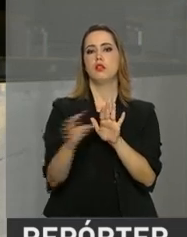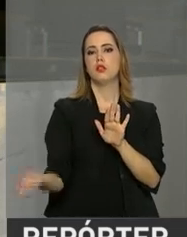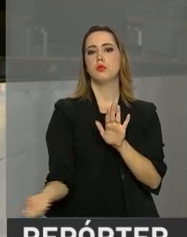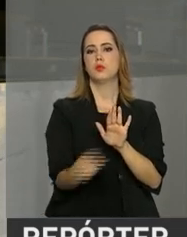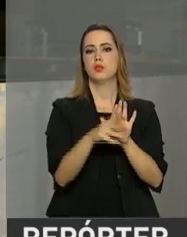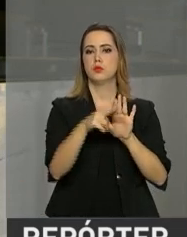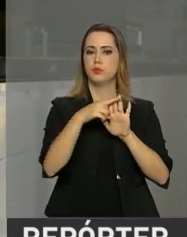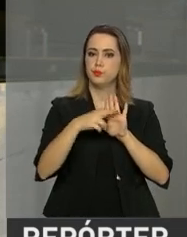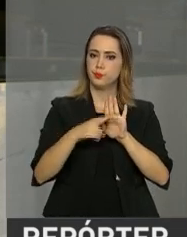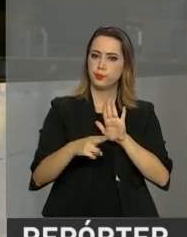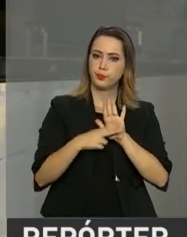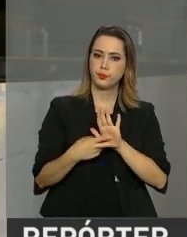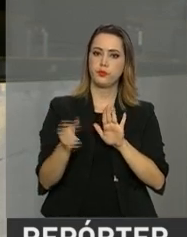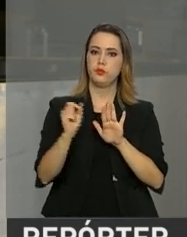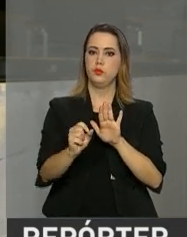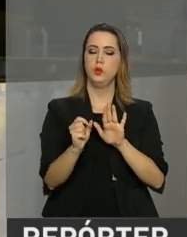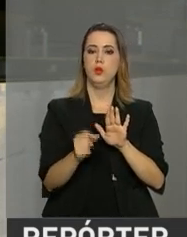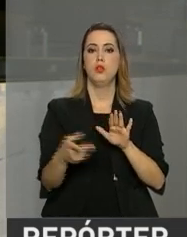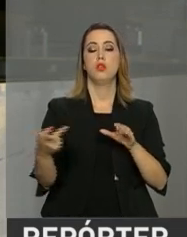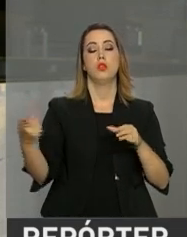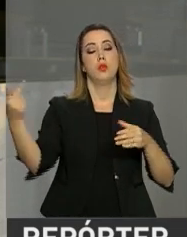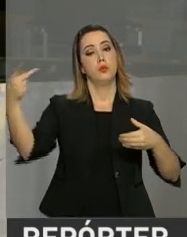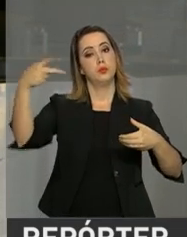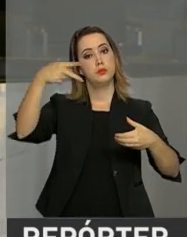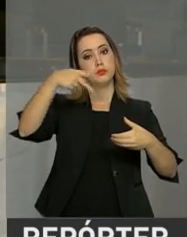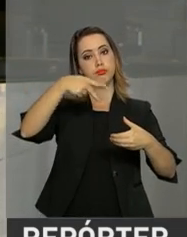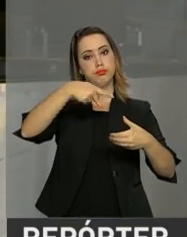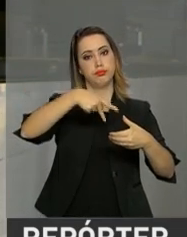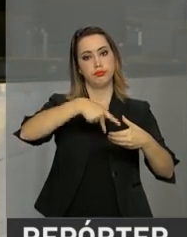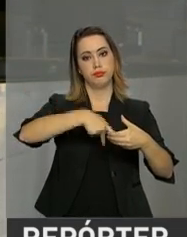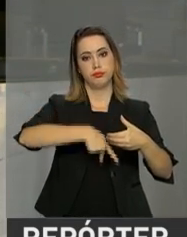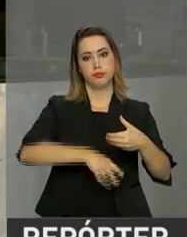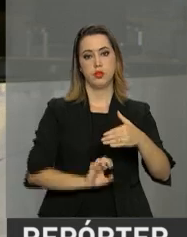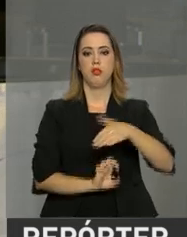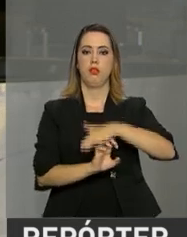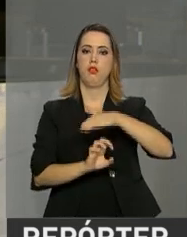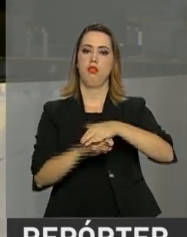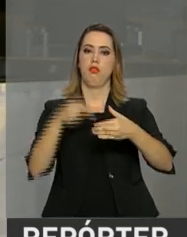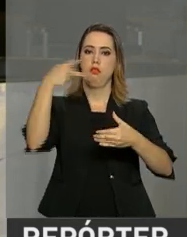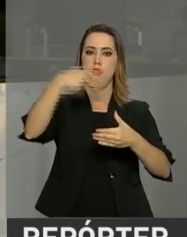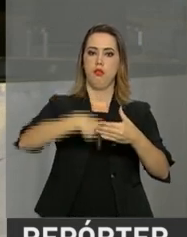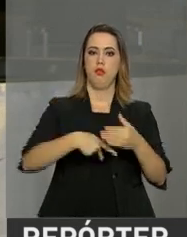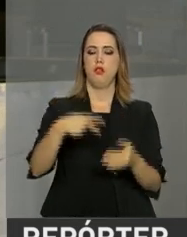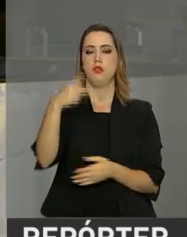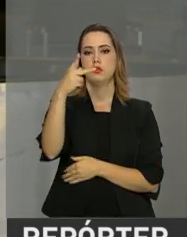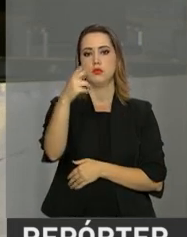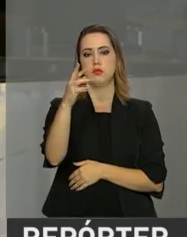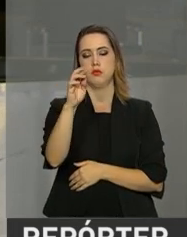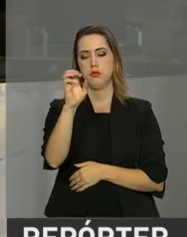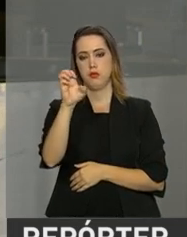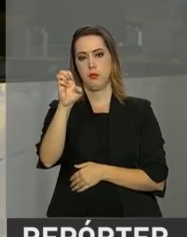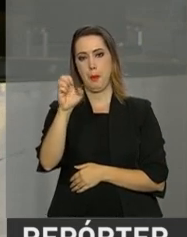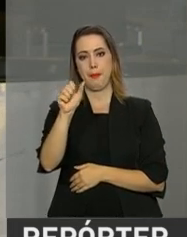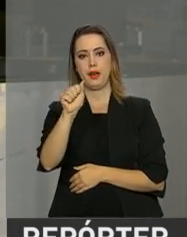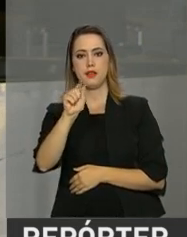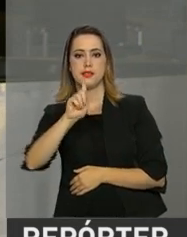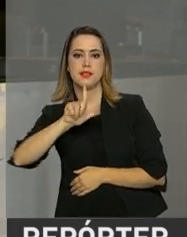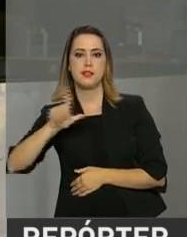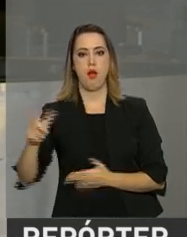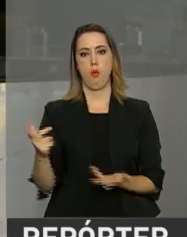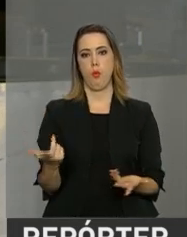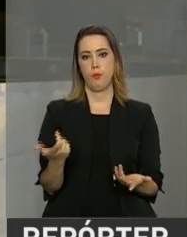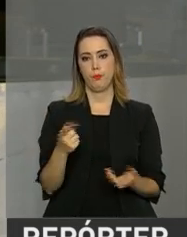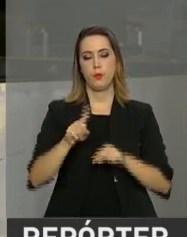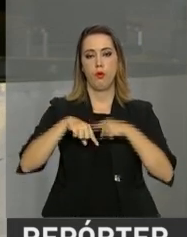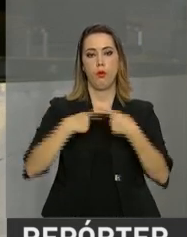regras para a exploração de petróleo e gás natural na camada pré-sal a partir da sanção da lei a